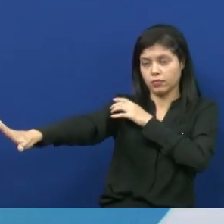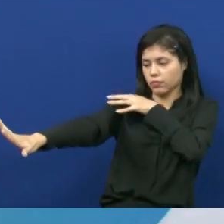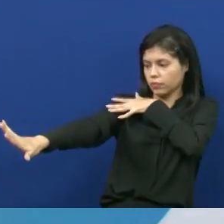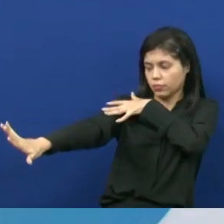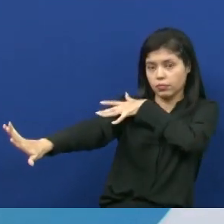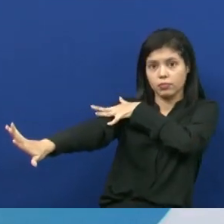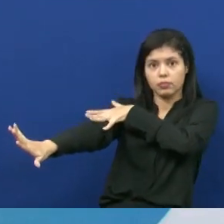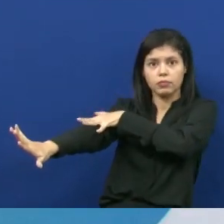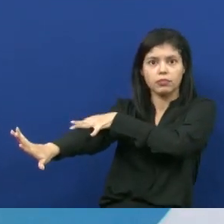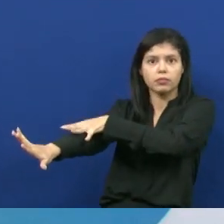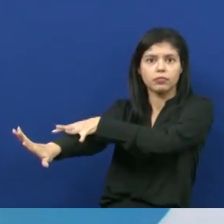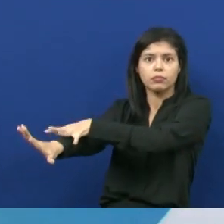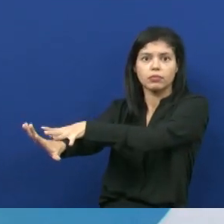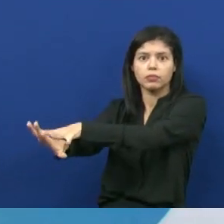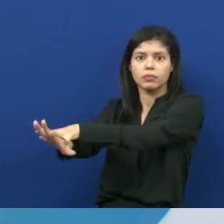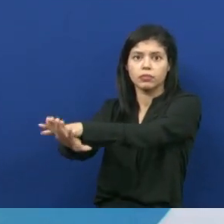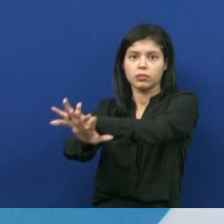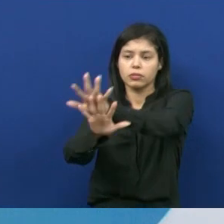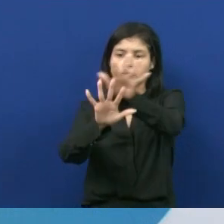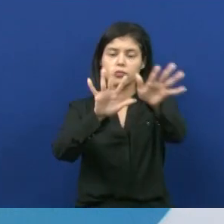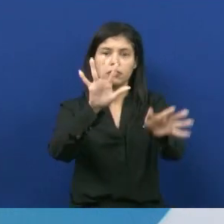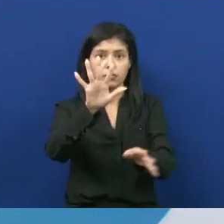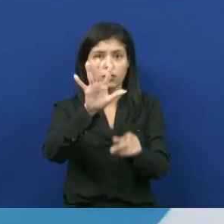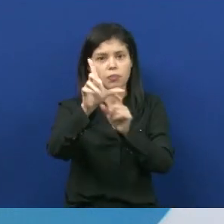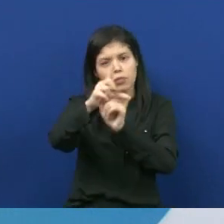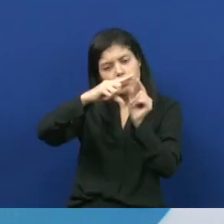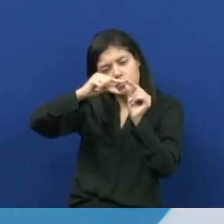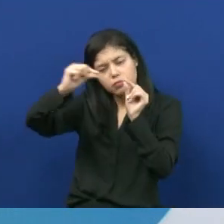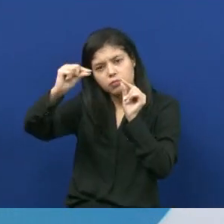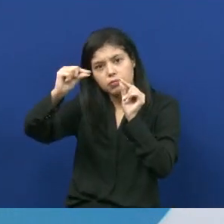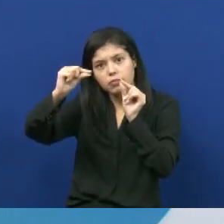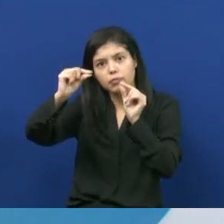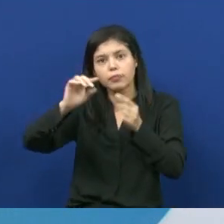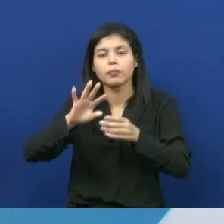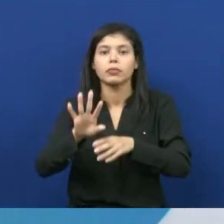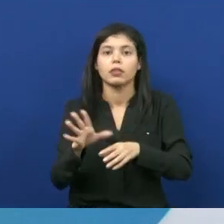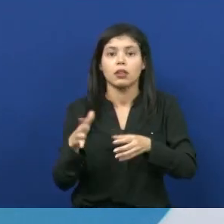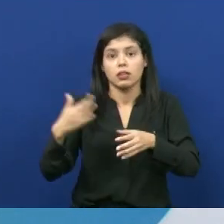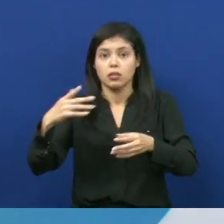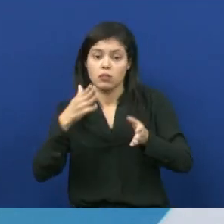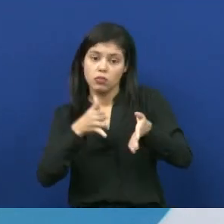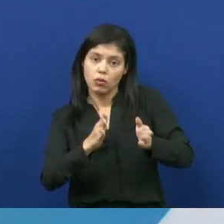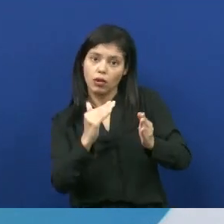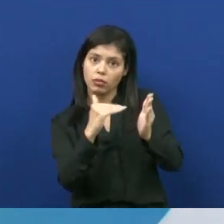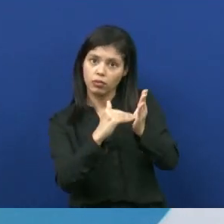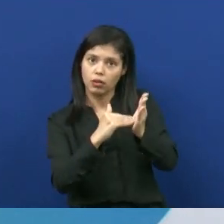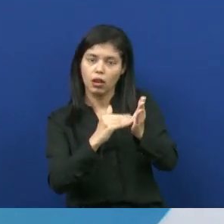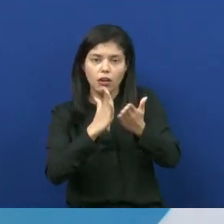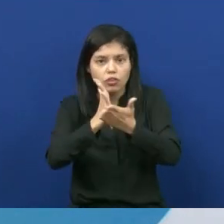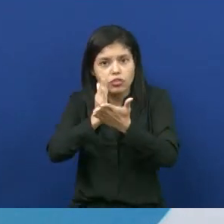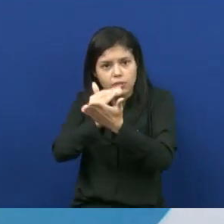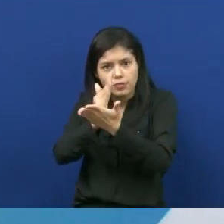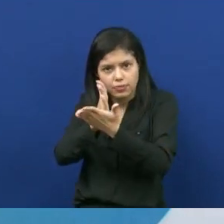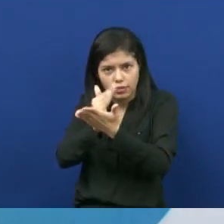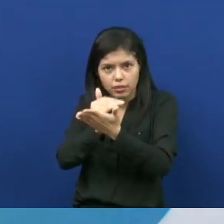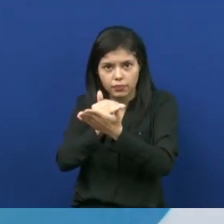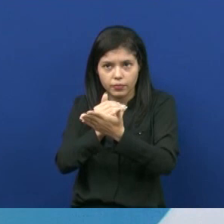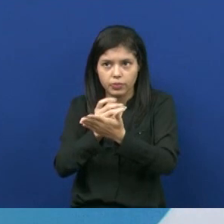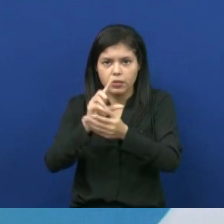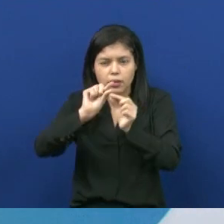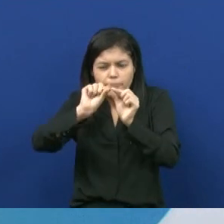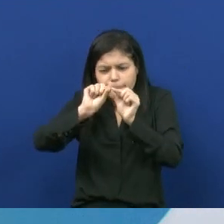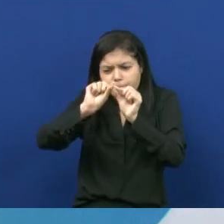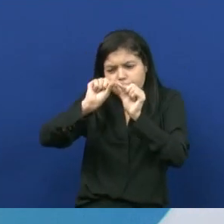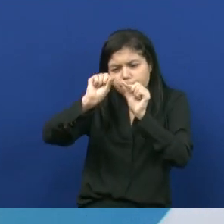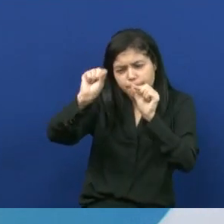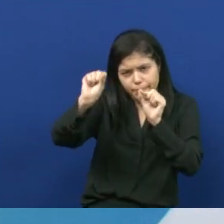uma artéria e os dedos são artérias mais finas. Chega num momento onde elas se dividem tanto e são tão